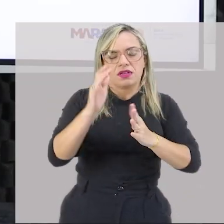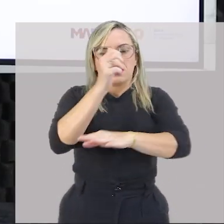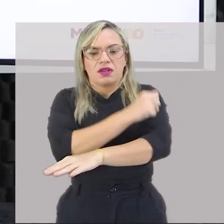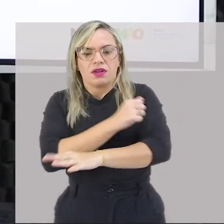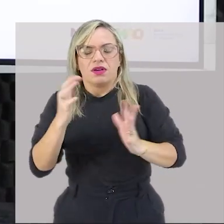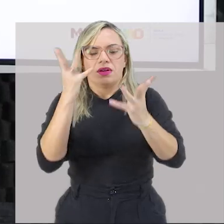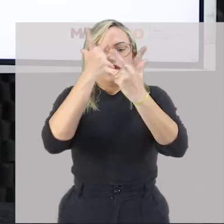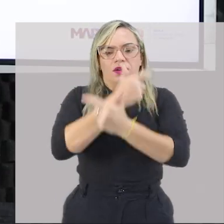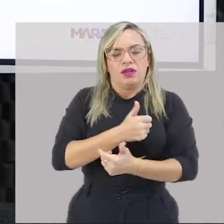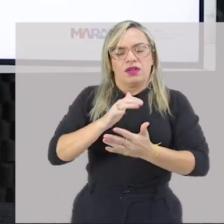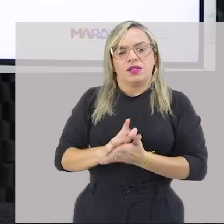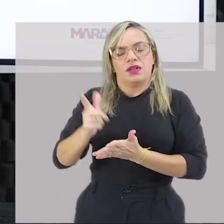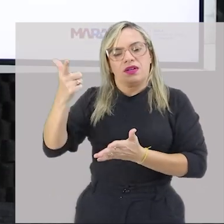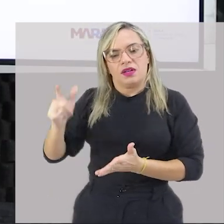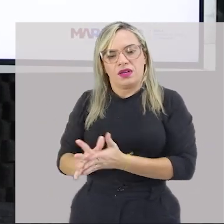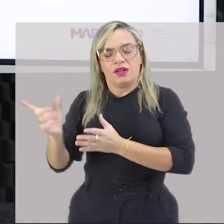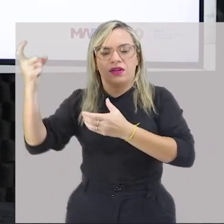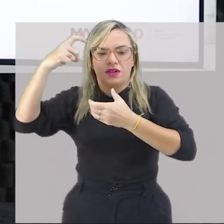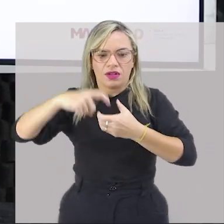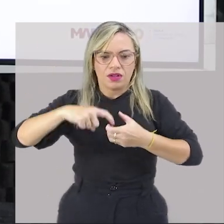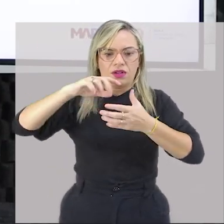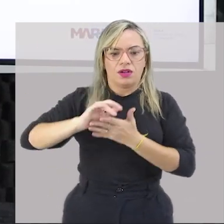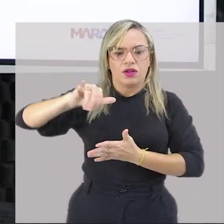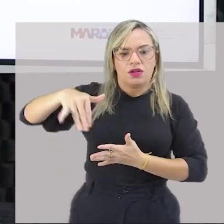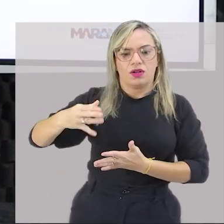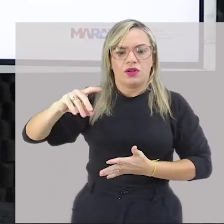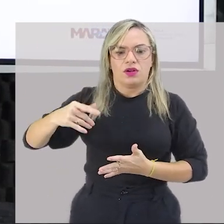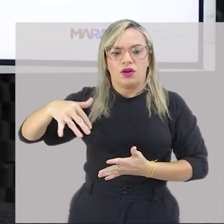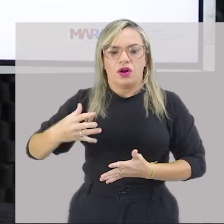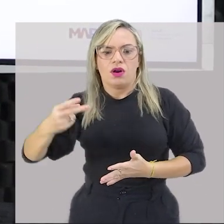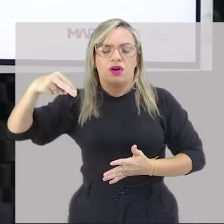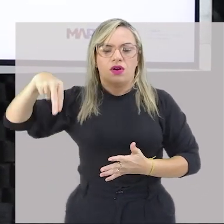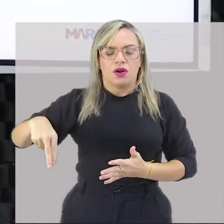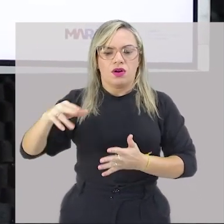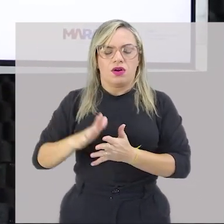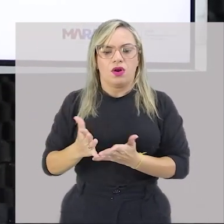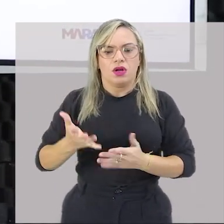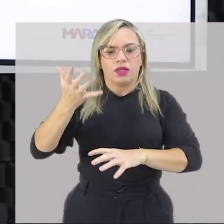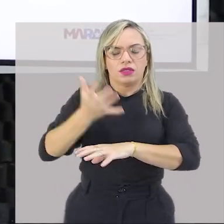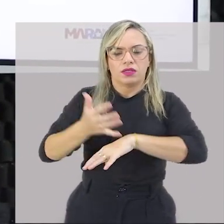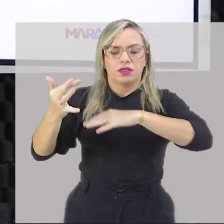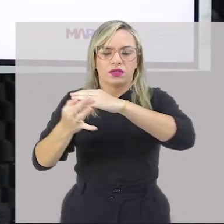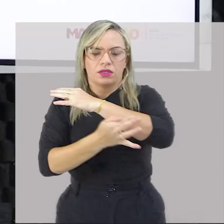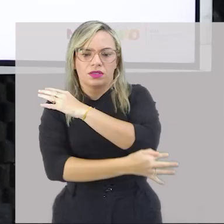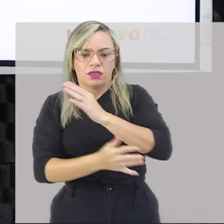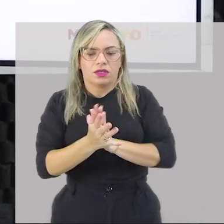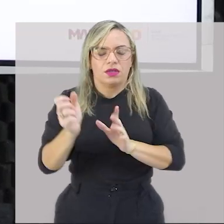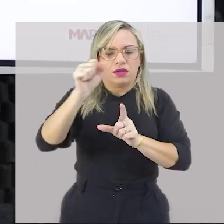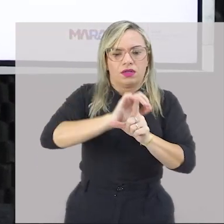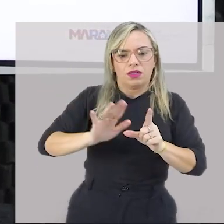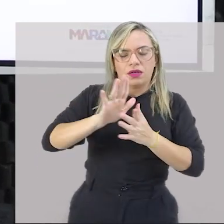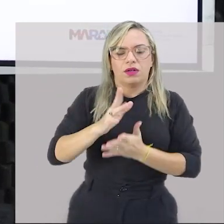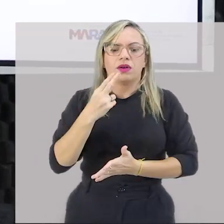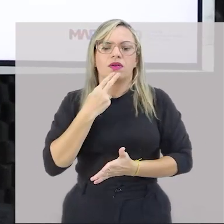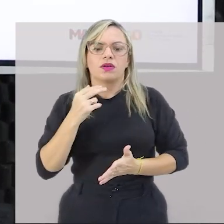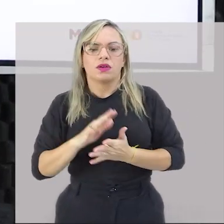Fala, galera linda, quem está de novo aqui, o professor Joás, professor de Física da plataforma Gonçalves Dias. No nosso